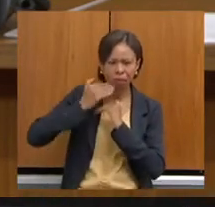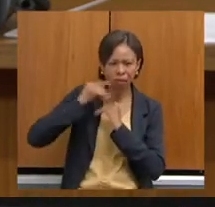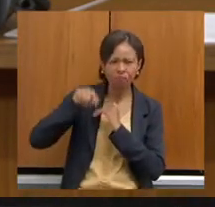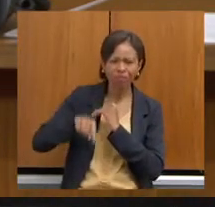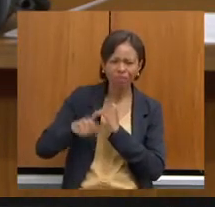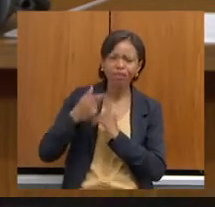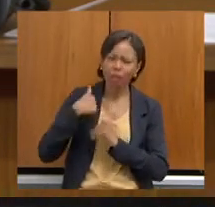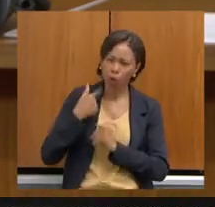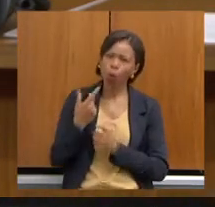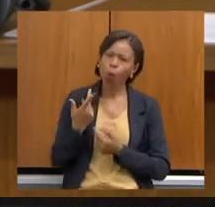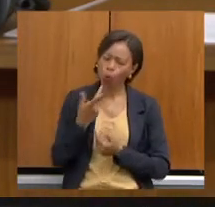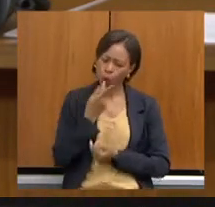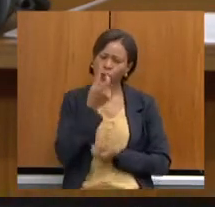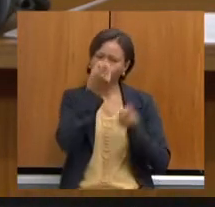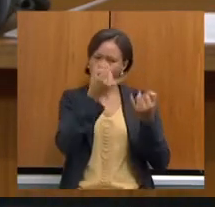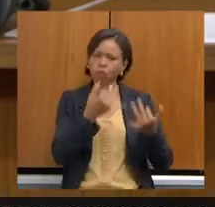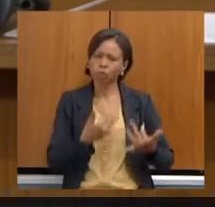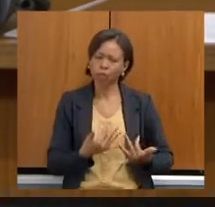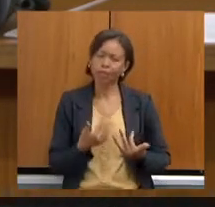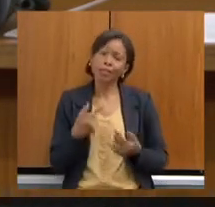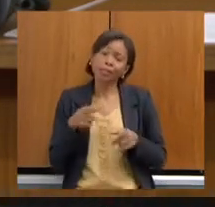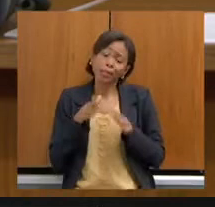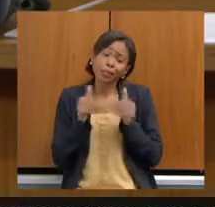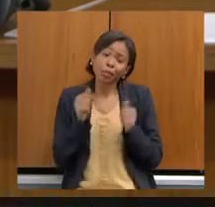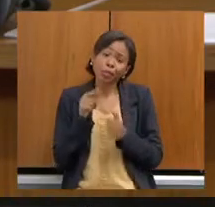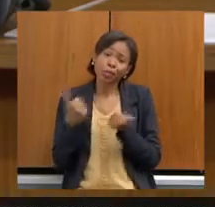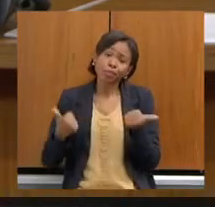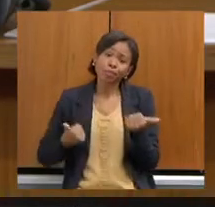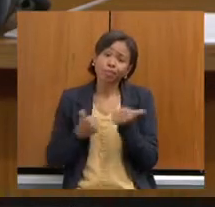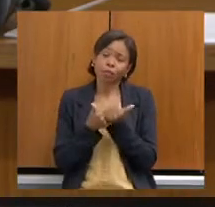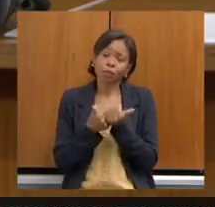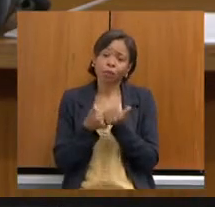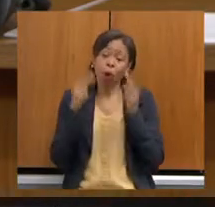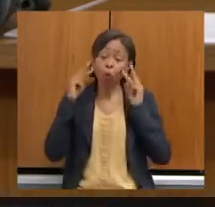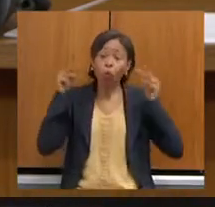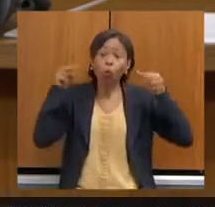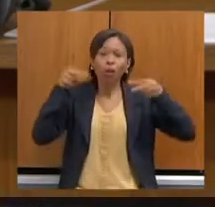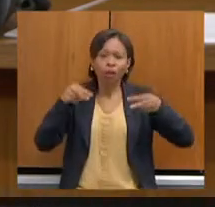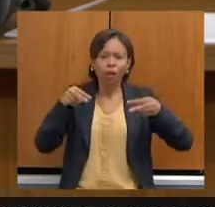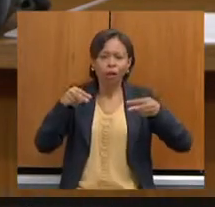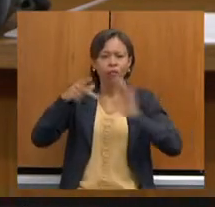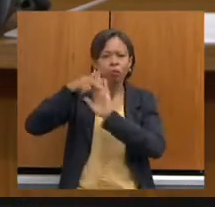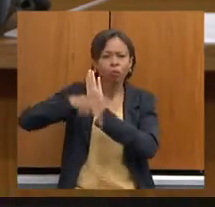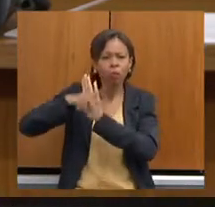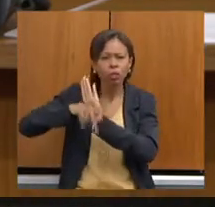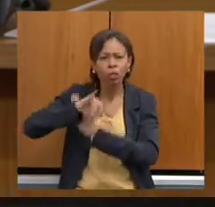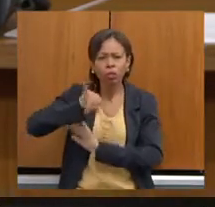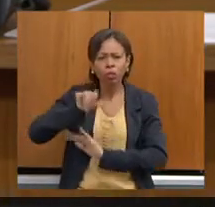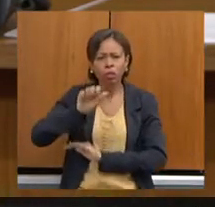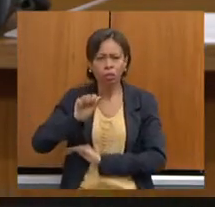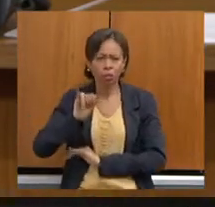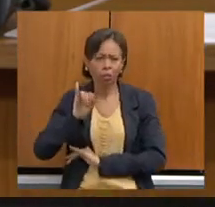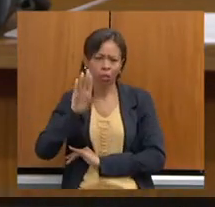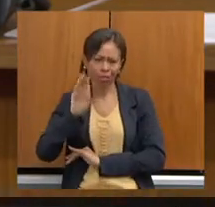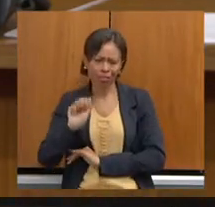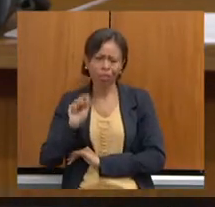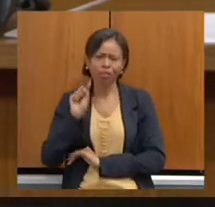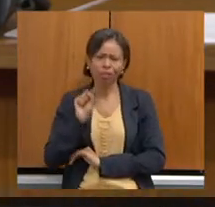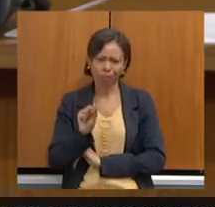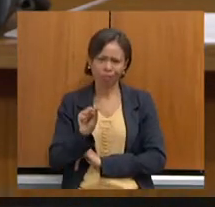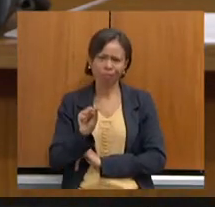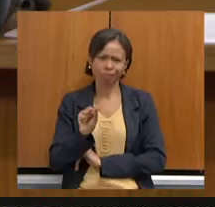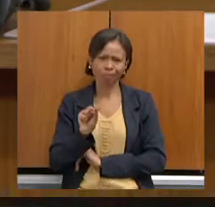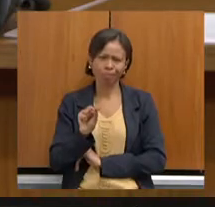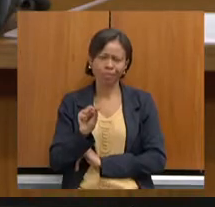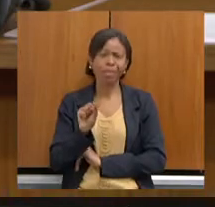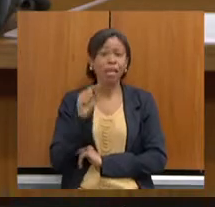possa de uma forma no estado olhar para o Jaíba em todas as suas necessidades mais Ampla nós